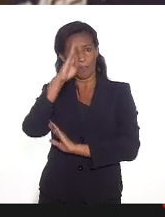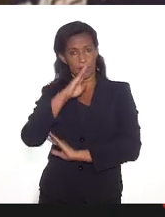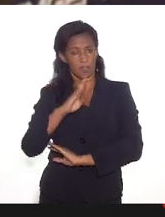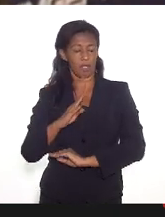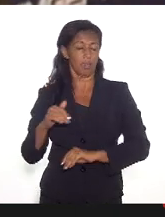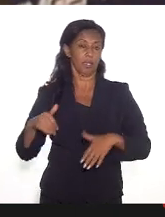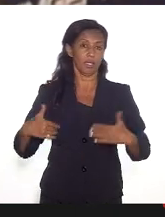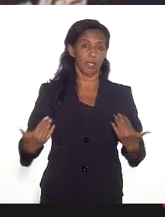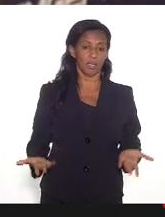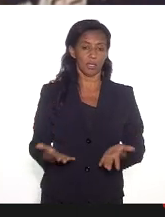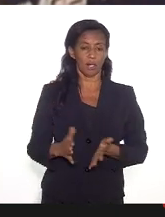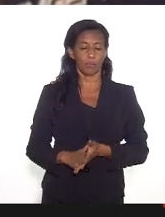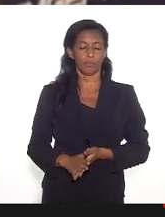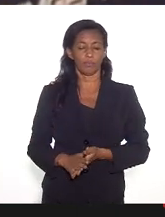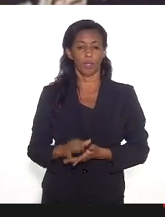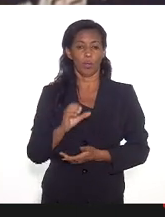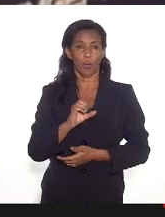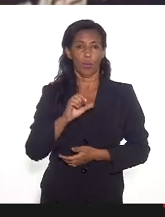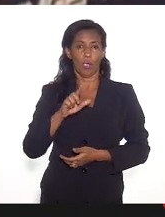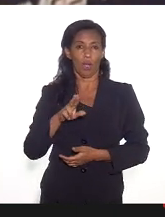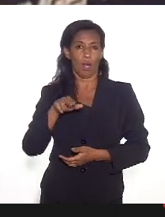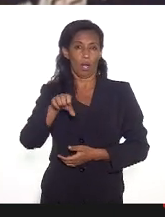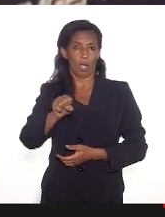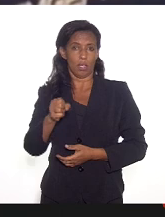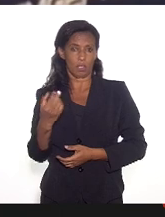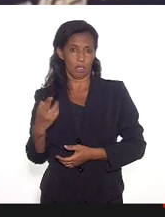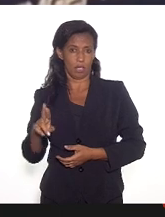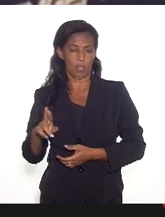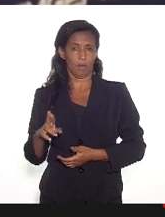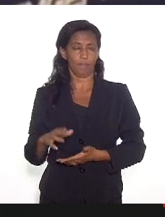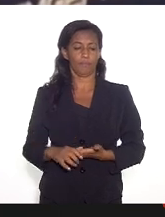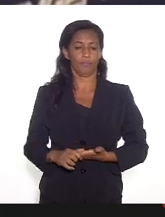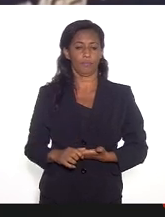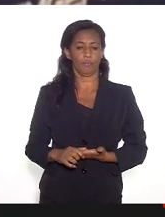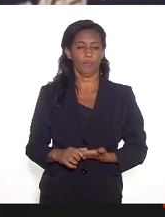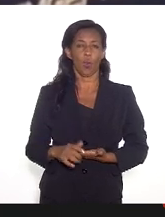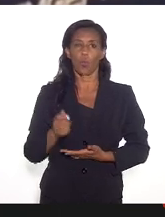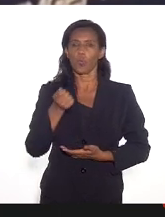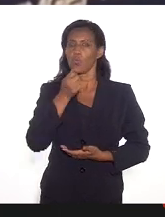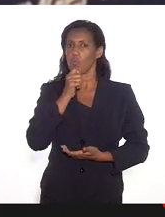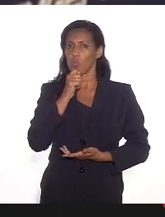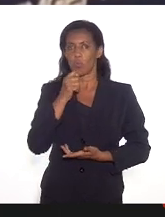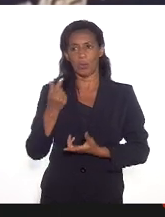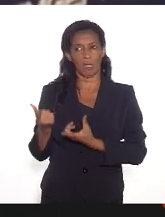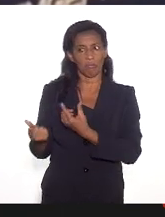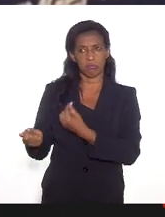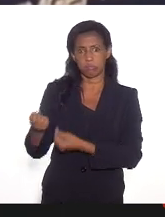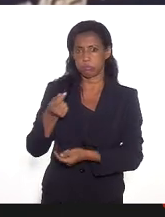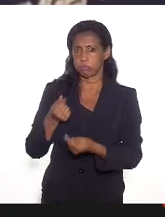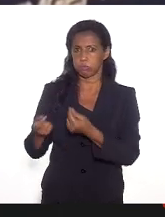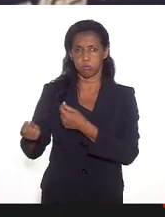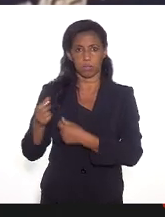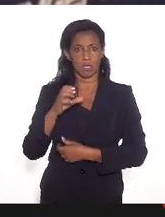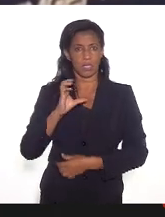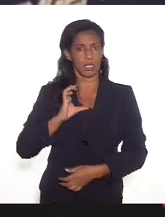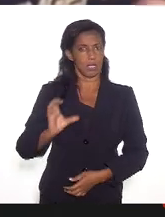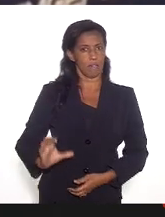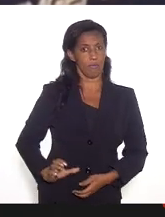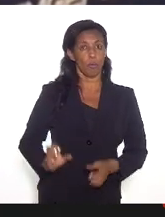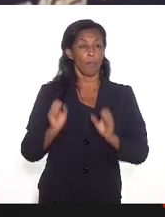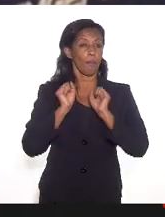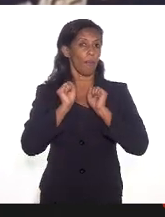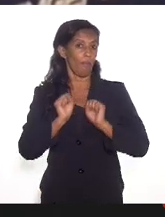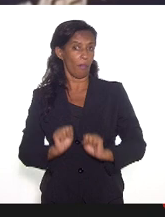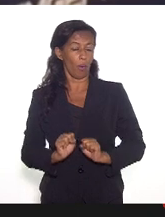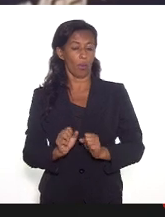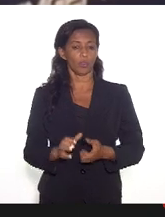Então, e o cluster, como é uma entidade sem fim lucrativo civil, pode